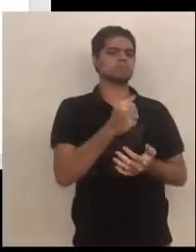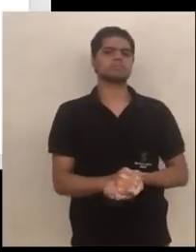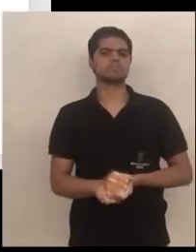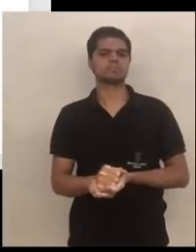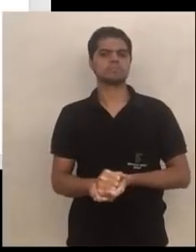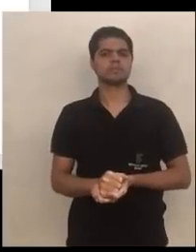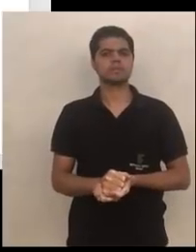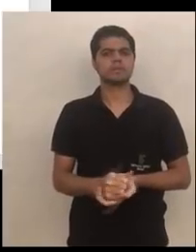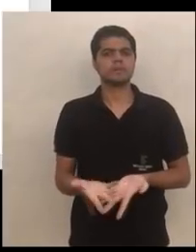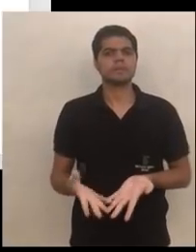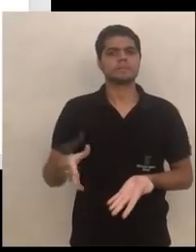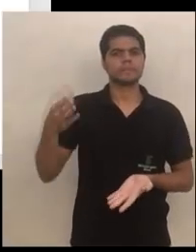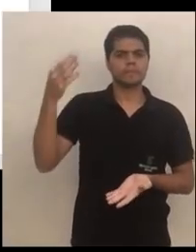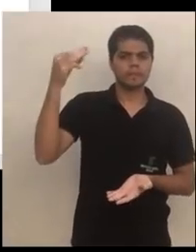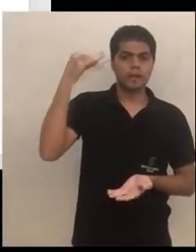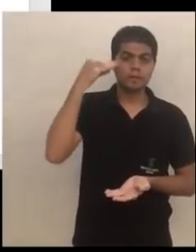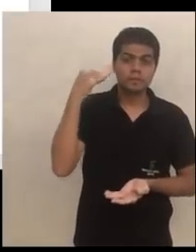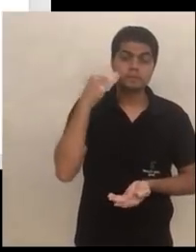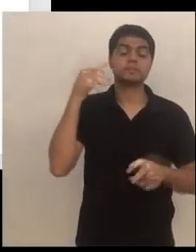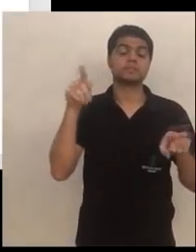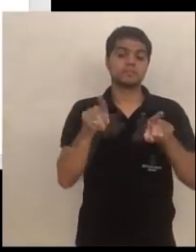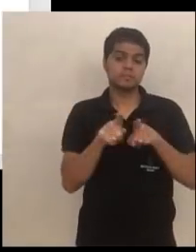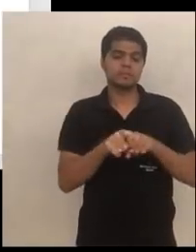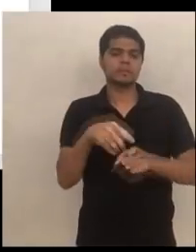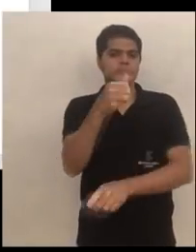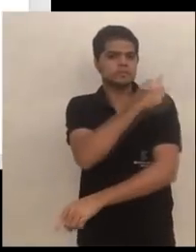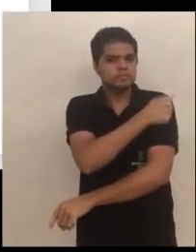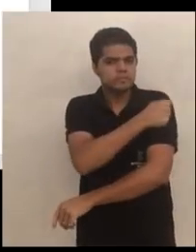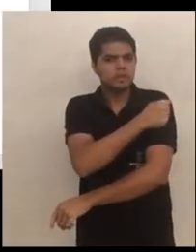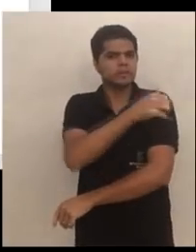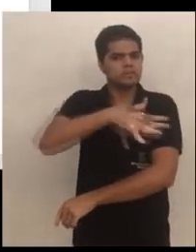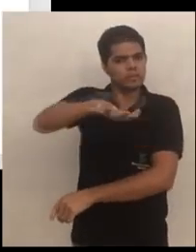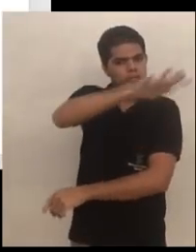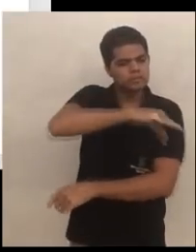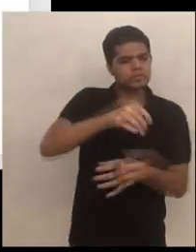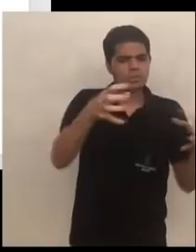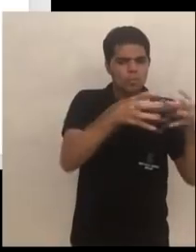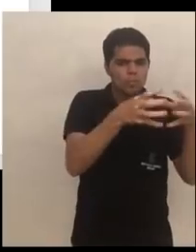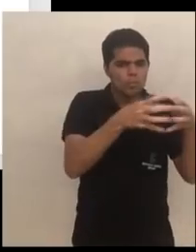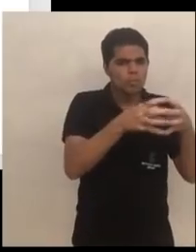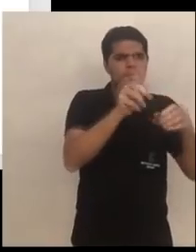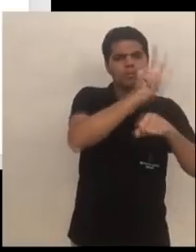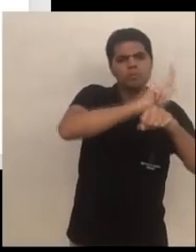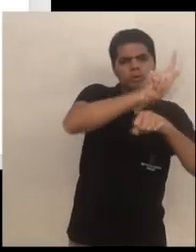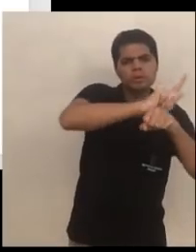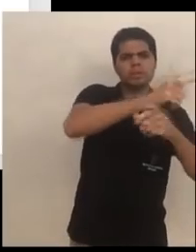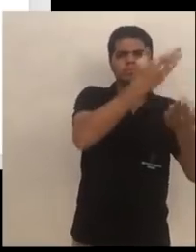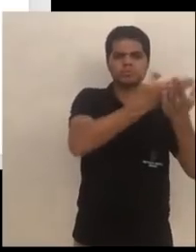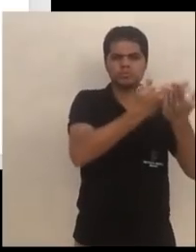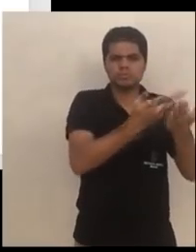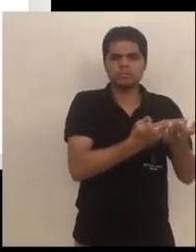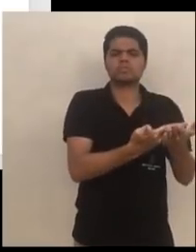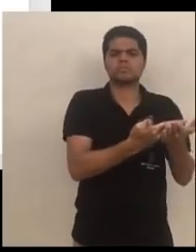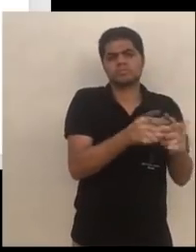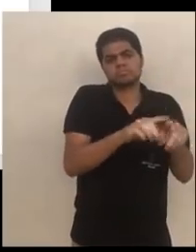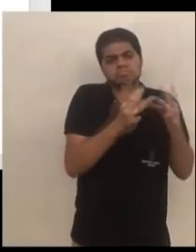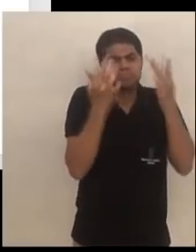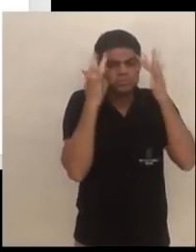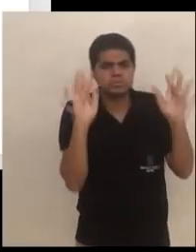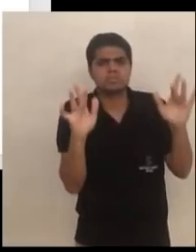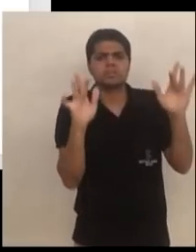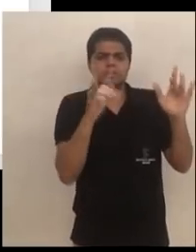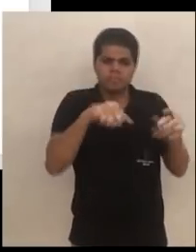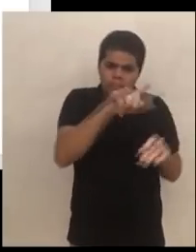vocês que estão aí, que têm uma associação, que vocês têm uma cooperativa, vocês têm um grupo, um grêmio estudantil, eu não sei como funciona, é